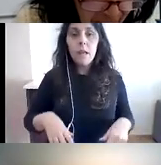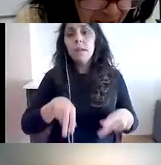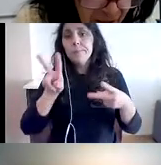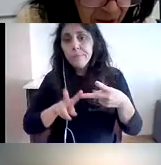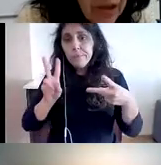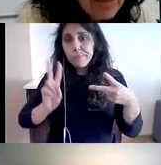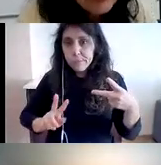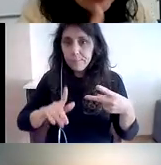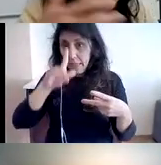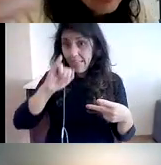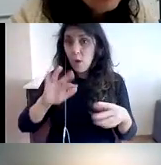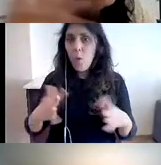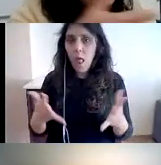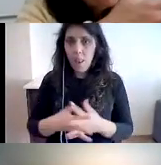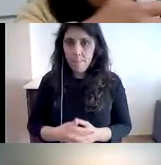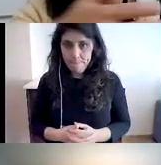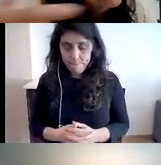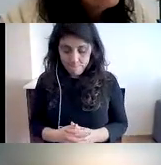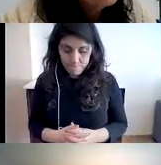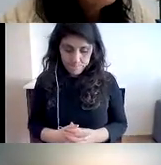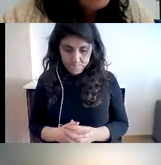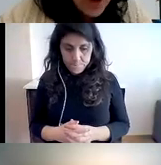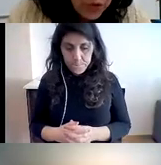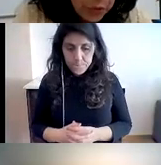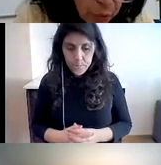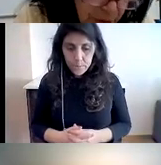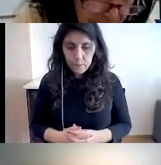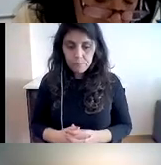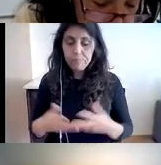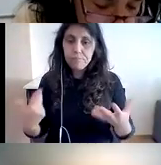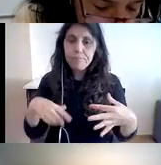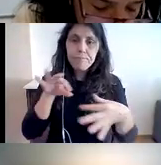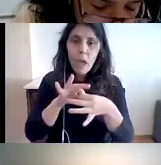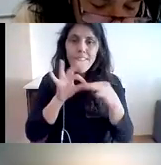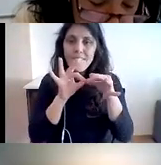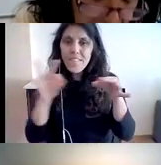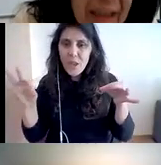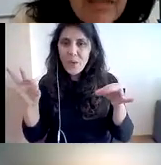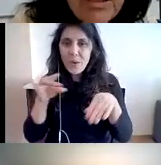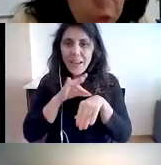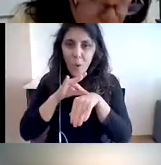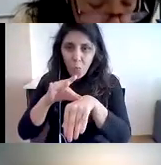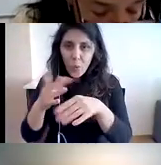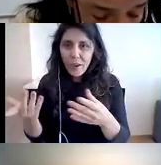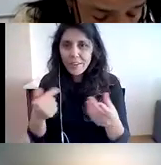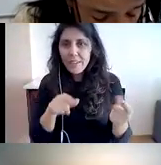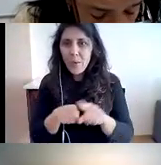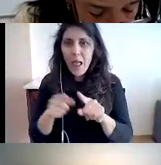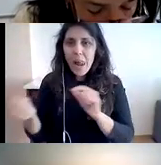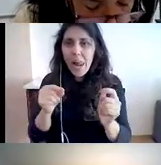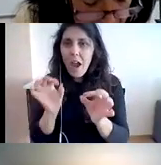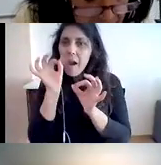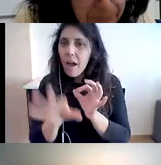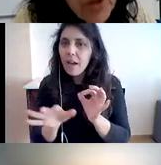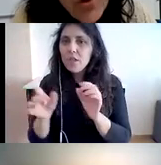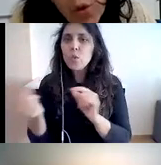àquele, digamos, argumento como fio condutor do que traria aqui para a discussão,